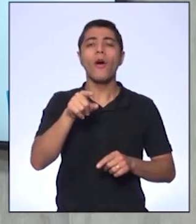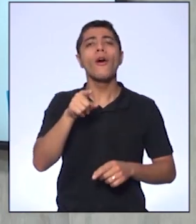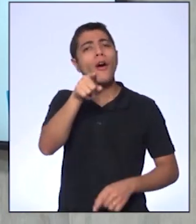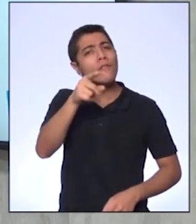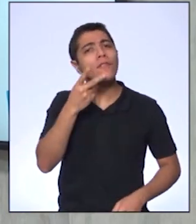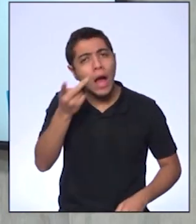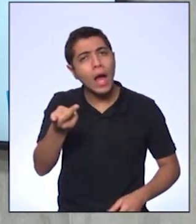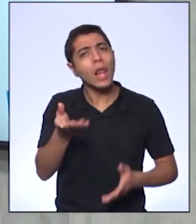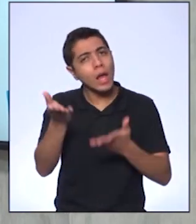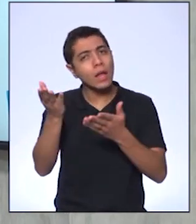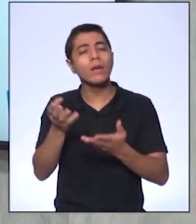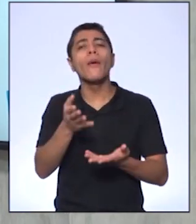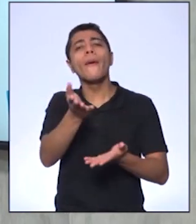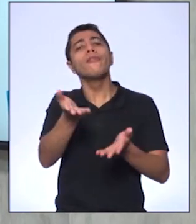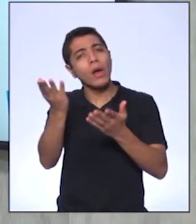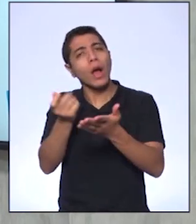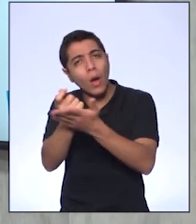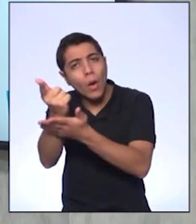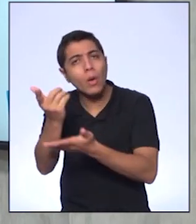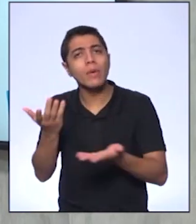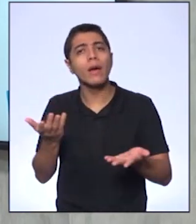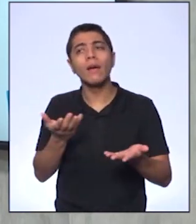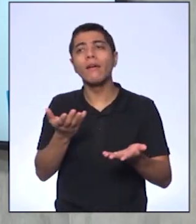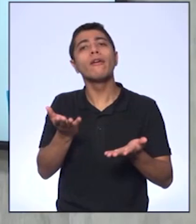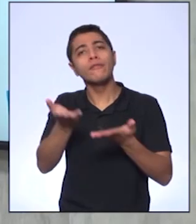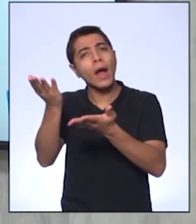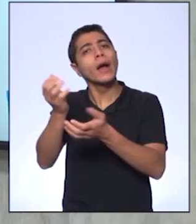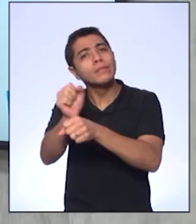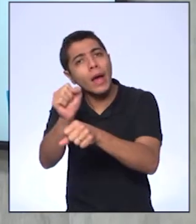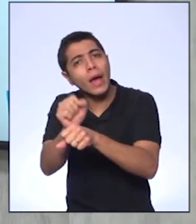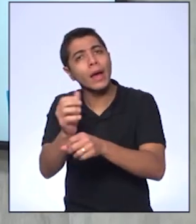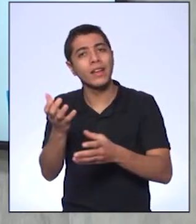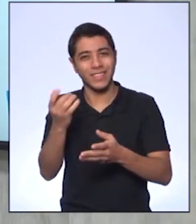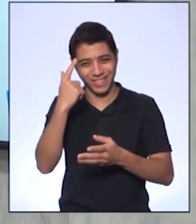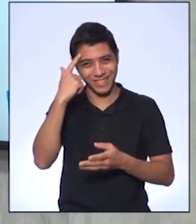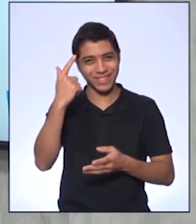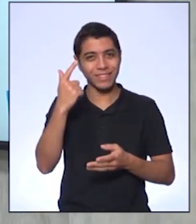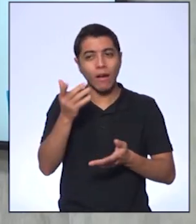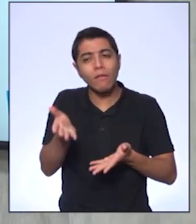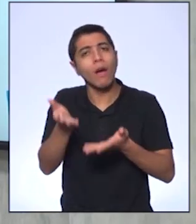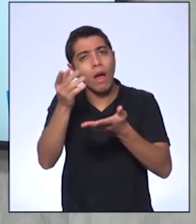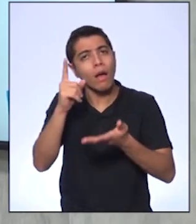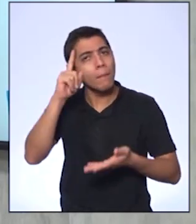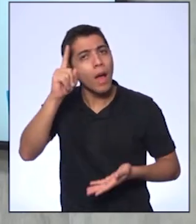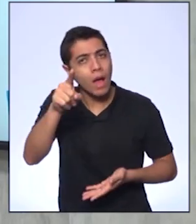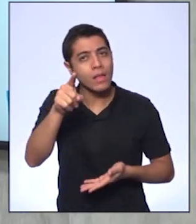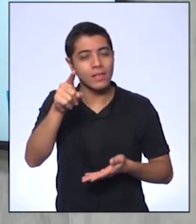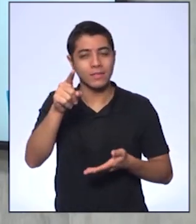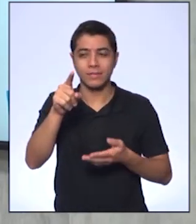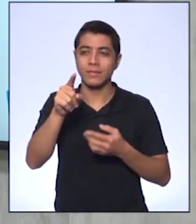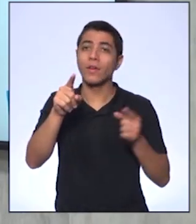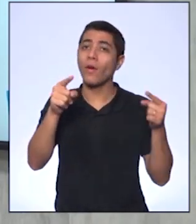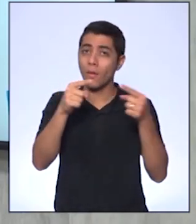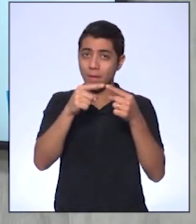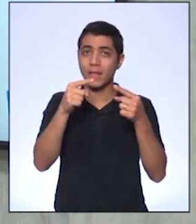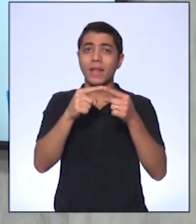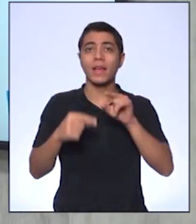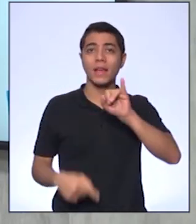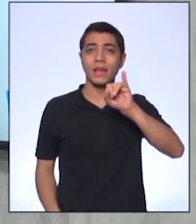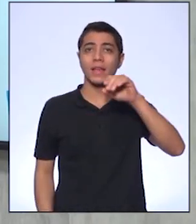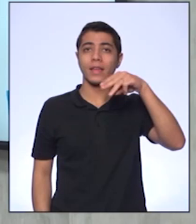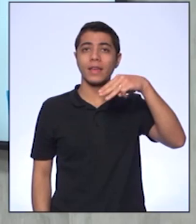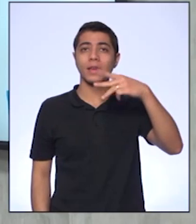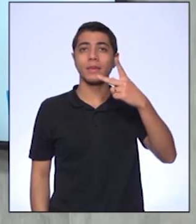no imperativo. Outra coisa importante, quando a gente pensa que é imperativo, a gente pensa assim, ordem. Ordem é coisa de gente